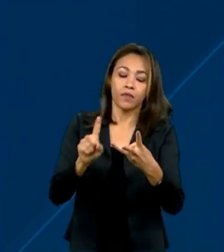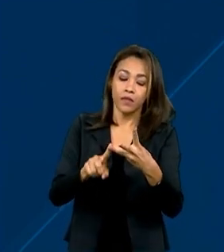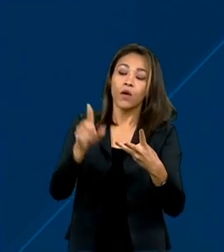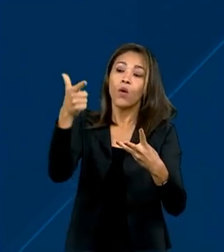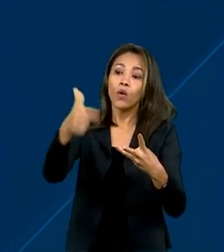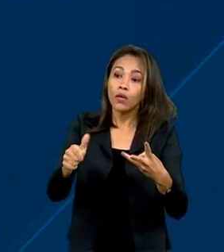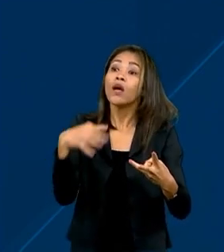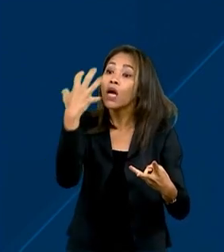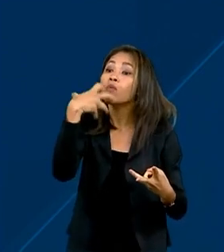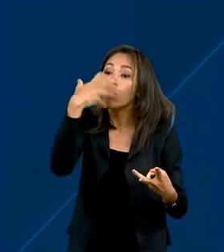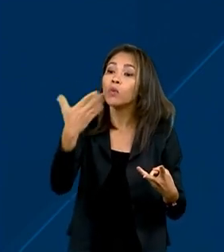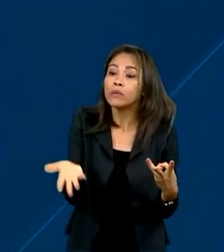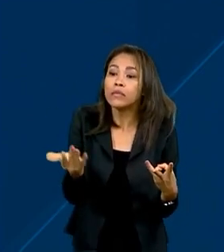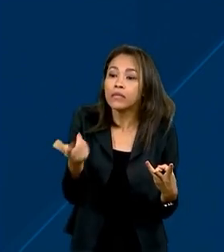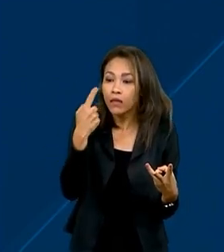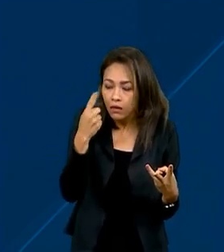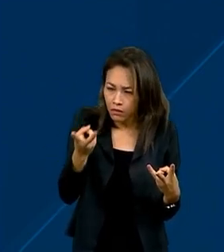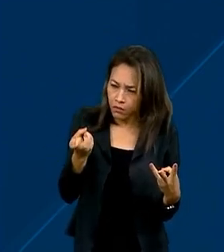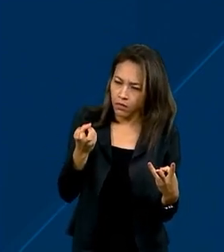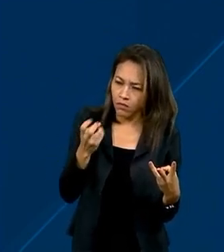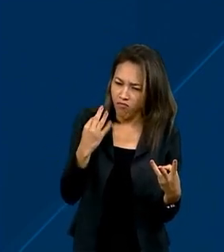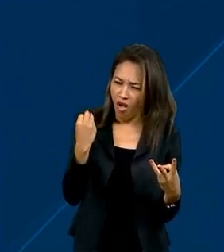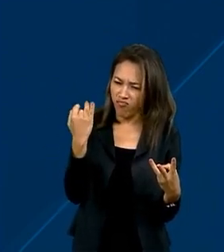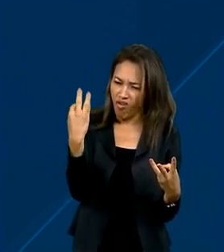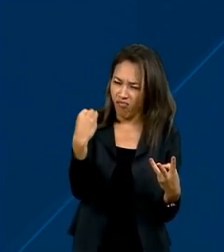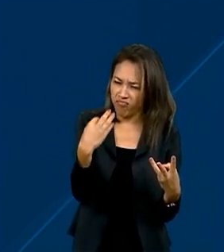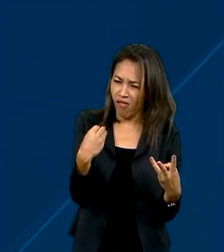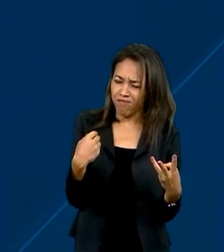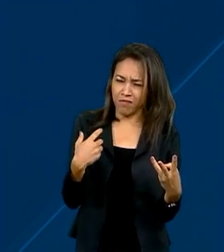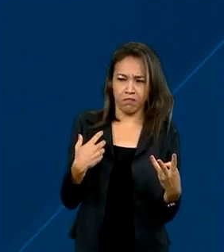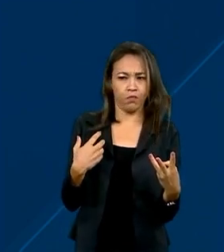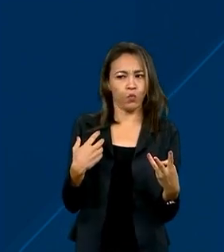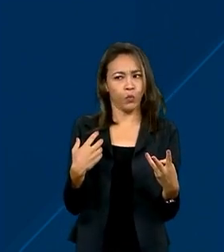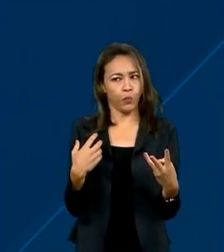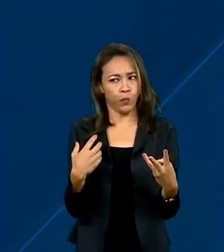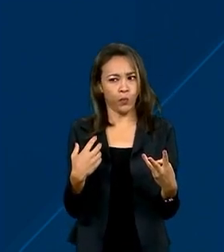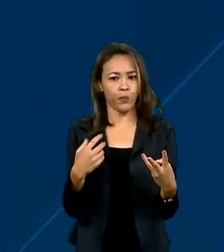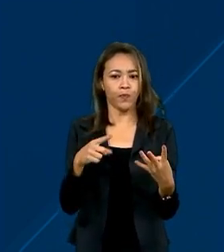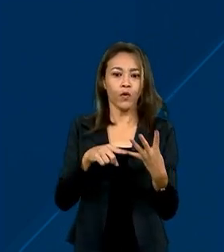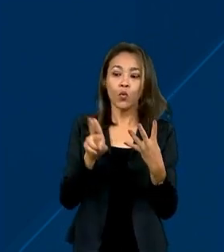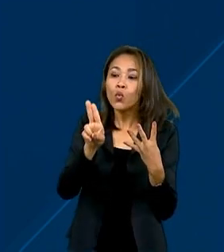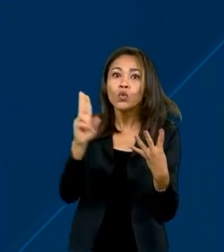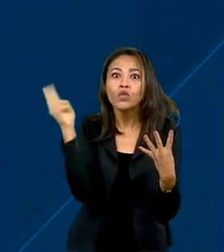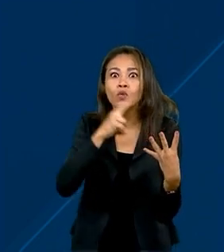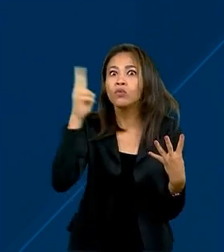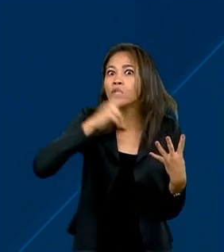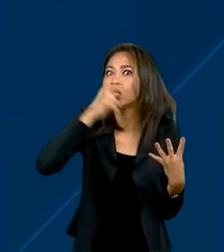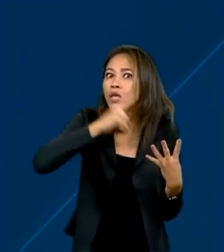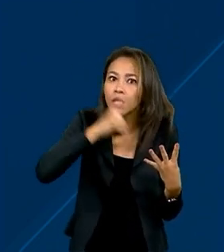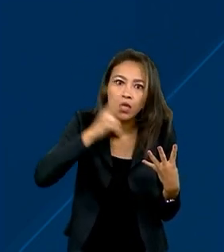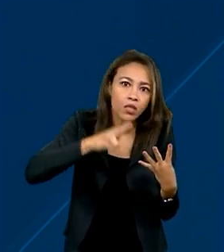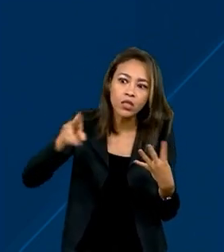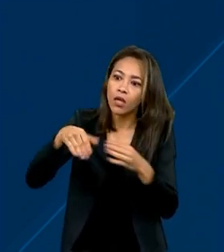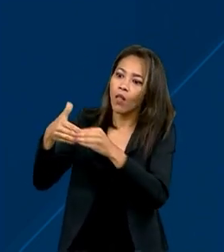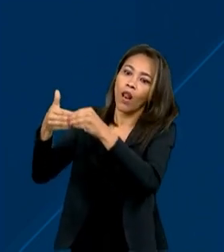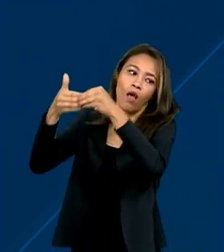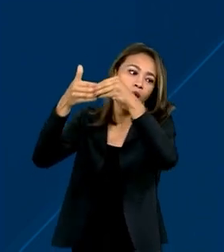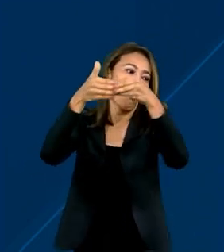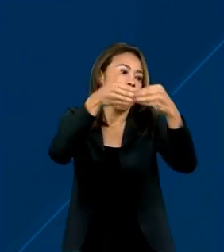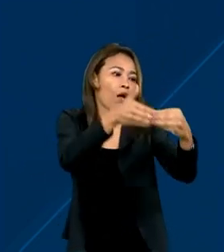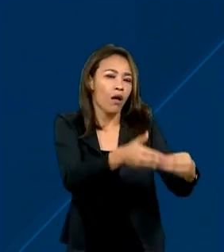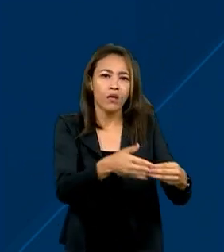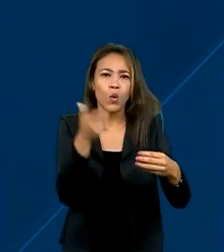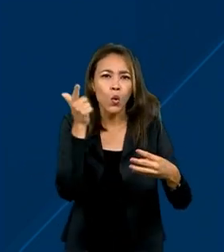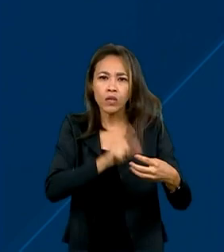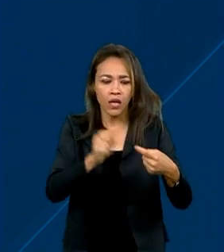pessoa cante uma música e perceba se a fala está embolada. O U é de urgente mesmo. Se a pessoa não conseguir fazer